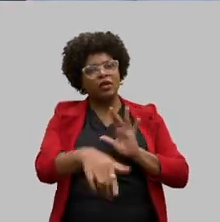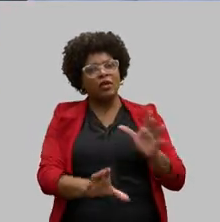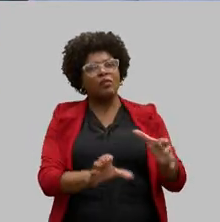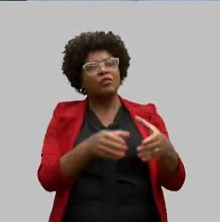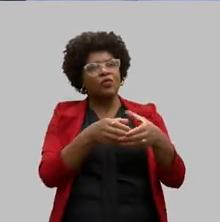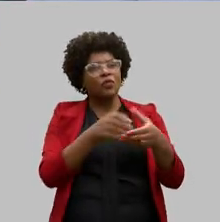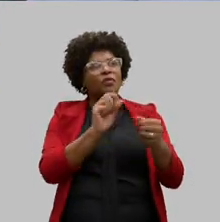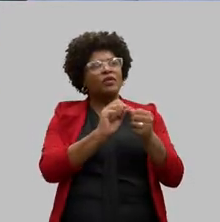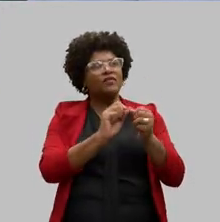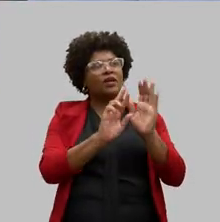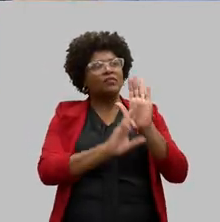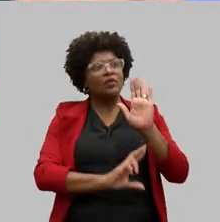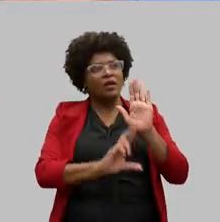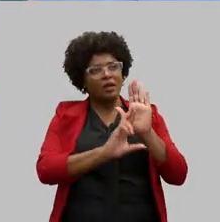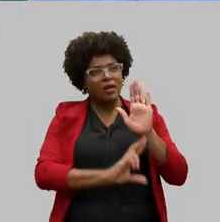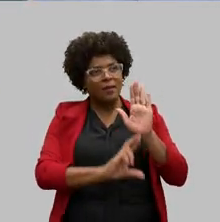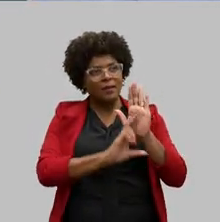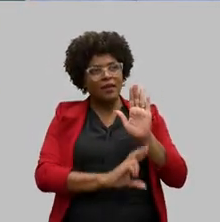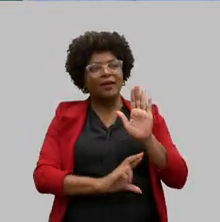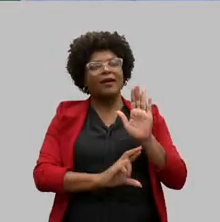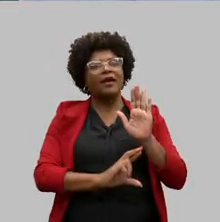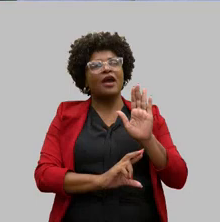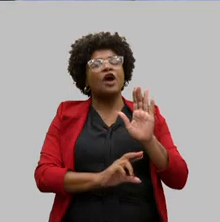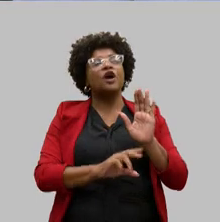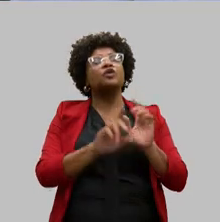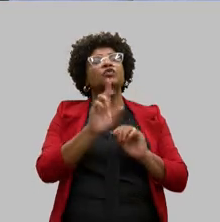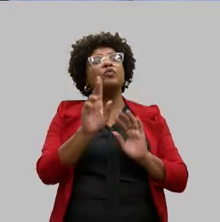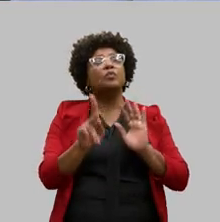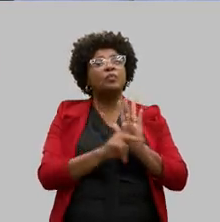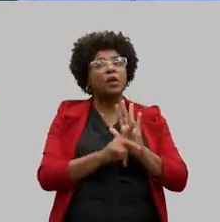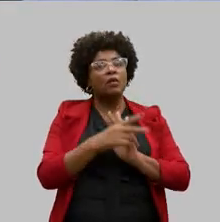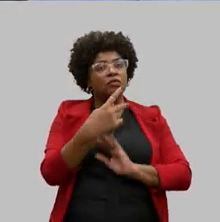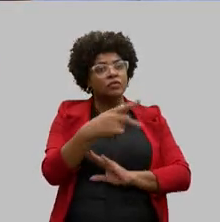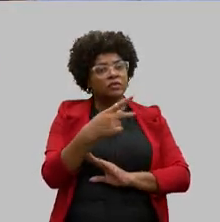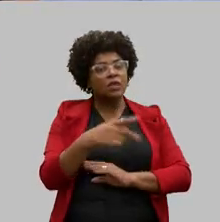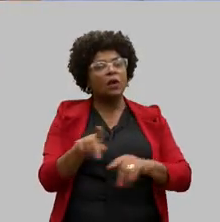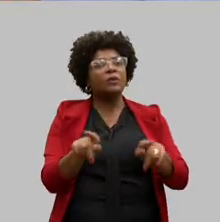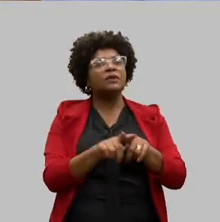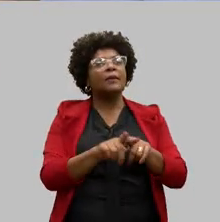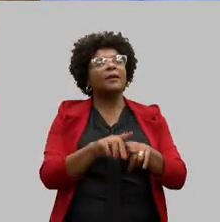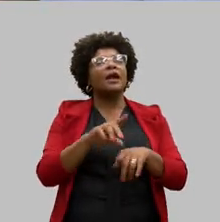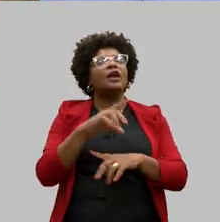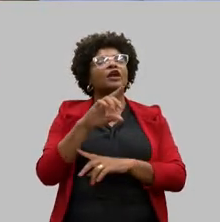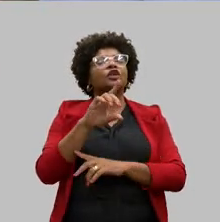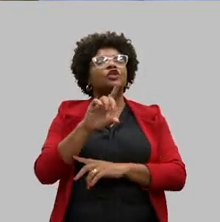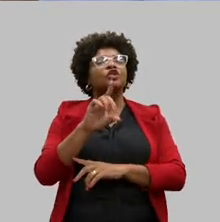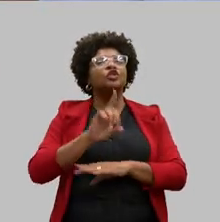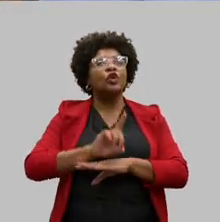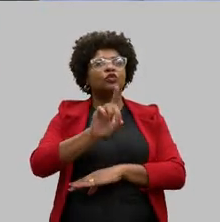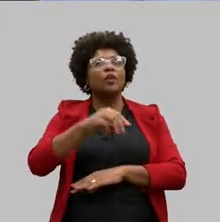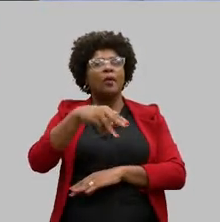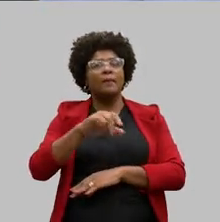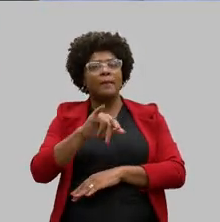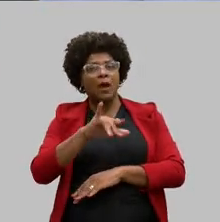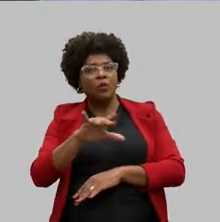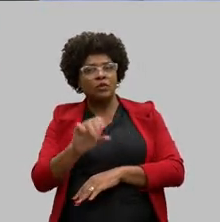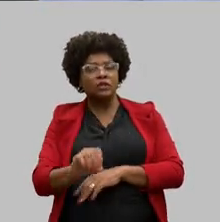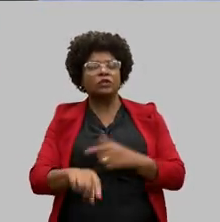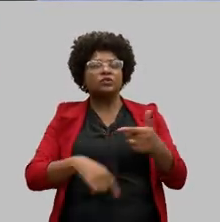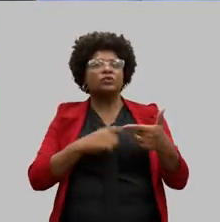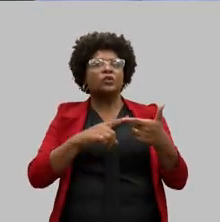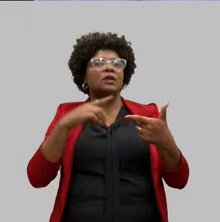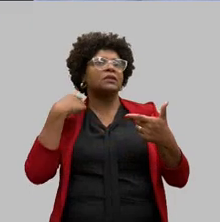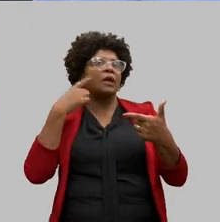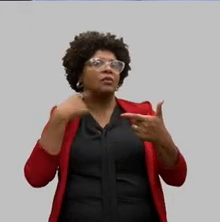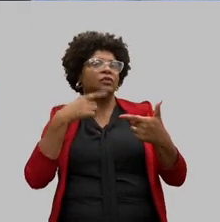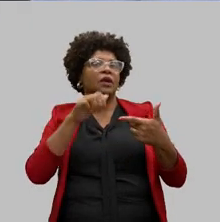um requerimento com sendo de anuência do Senhor do Dr Maurício também do deputado Arantes que nós assinemos junto pedindo ao estado